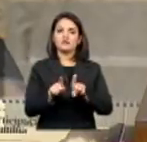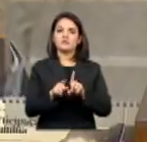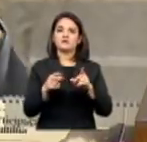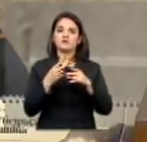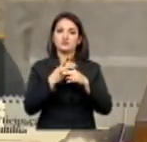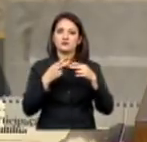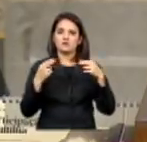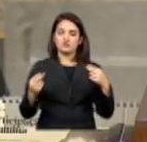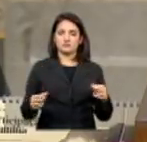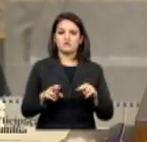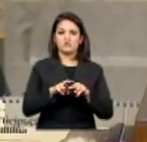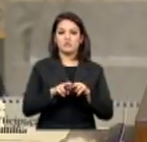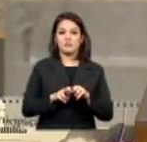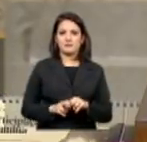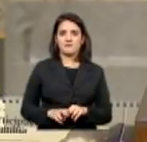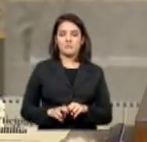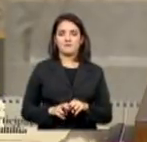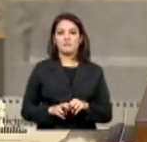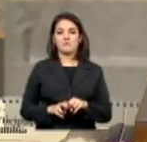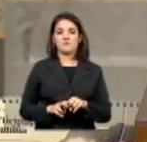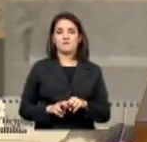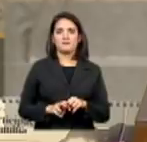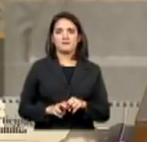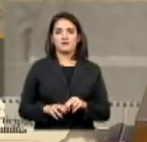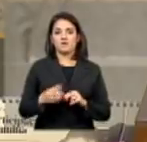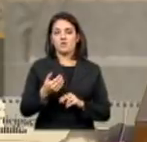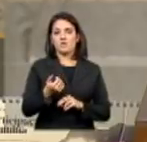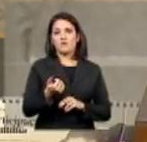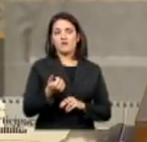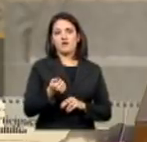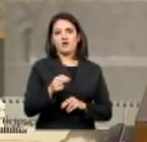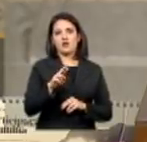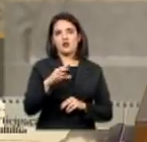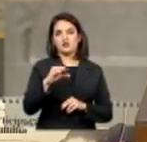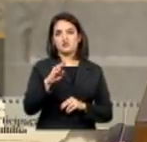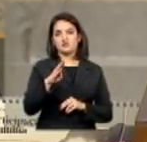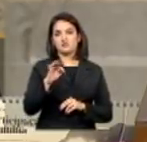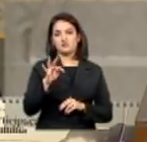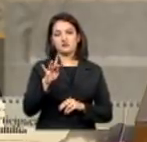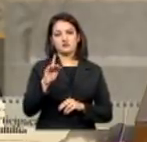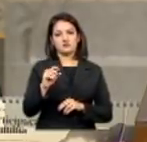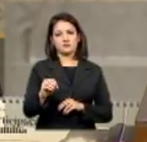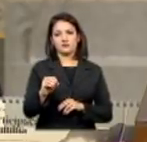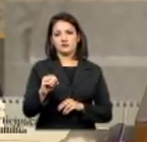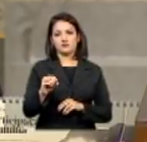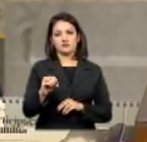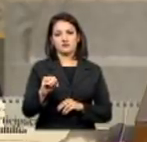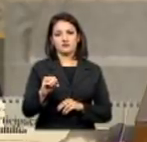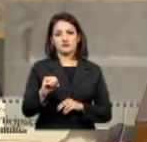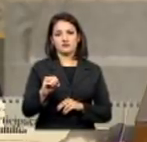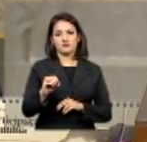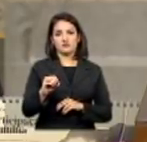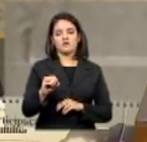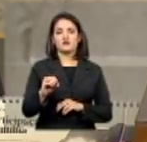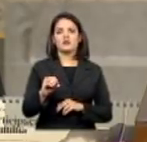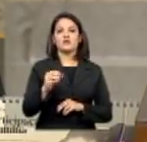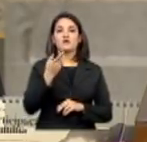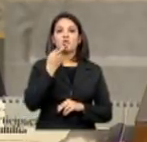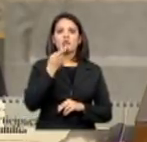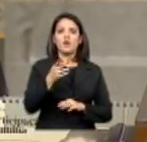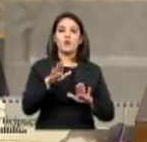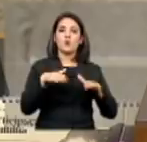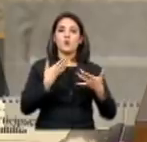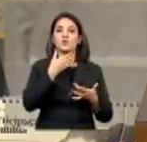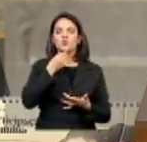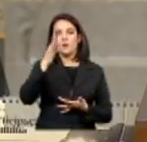arcebispo então arcebispo de olinda e recife de dom helder câmara que asseverou que quando o homem sonha é